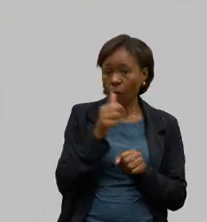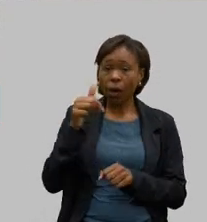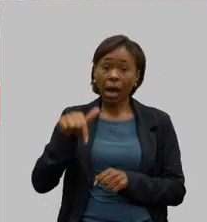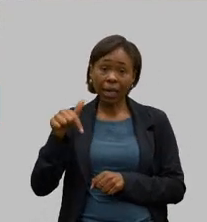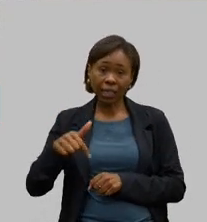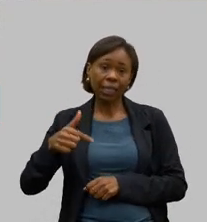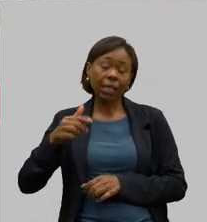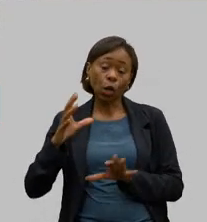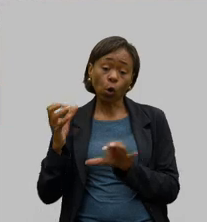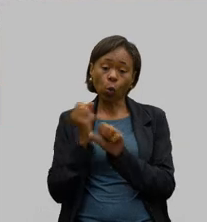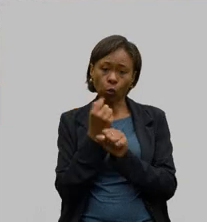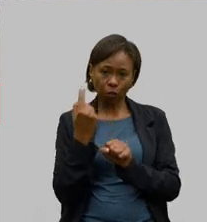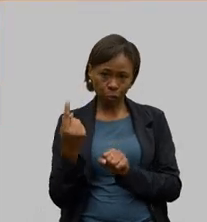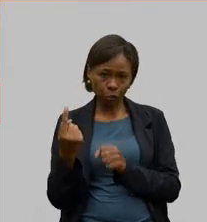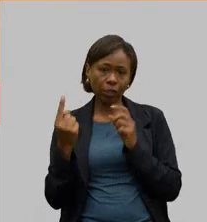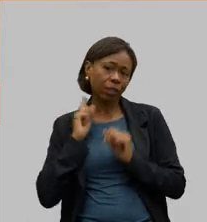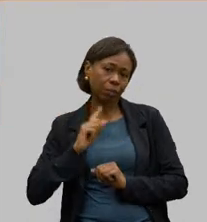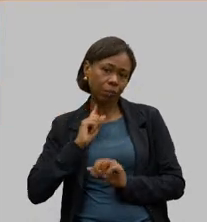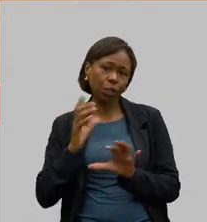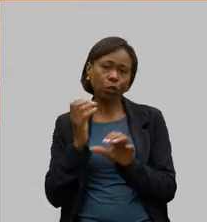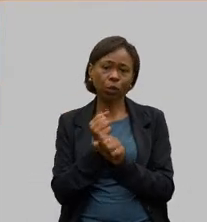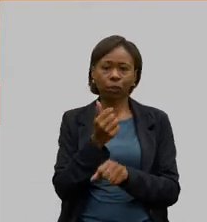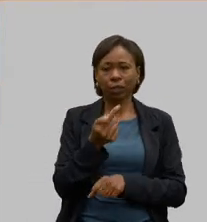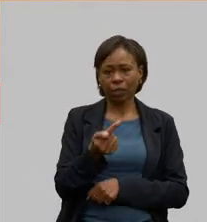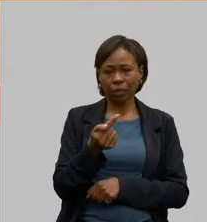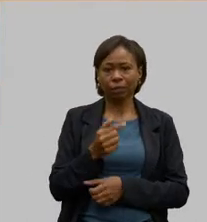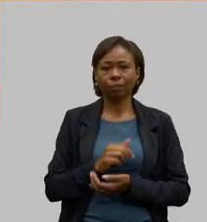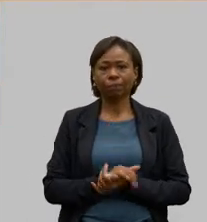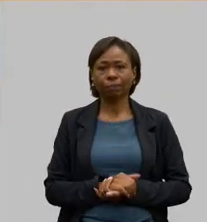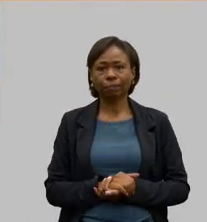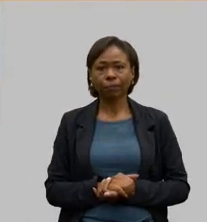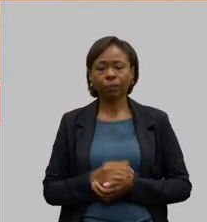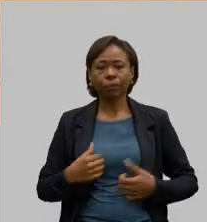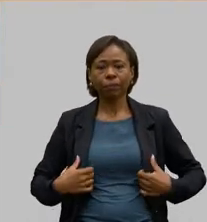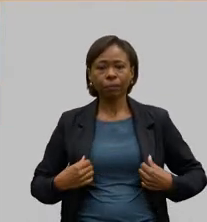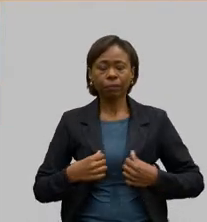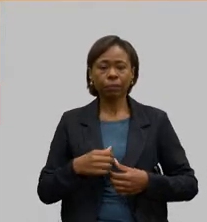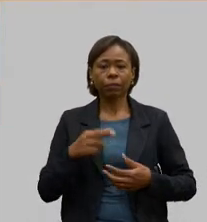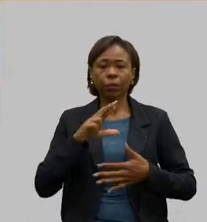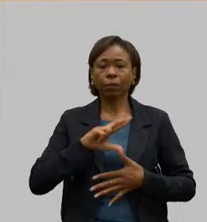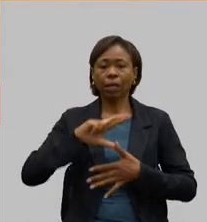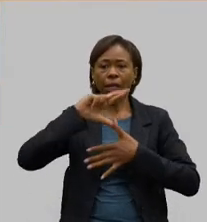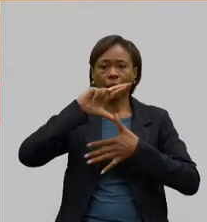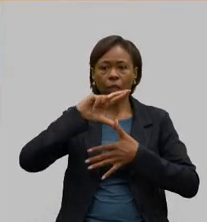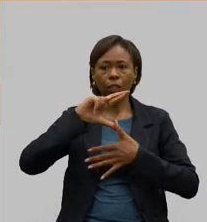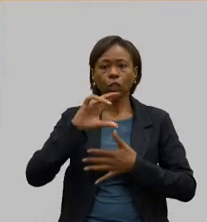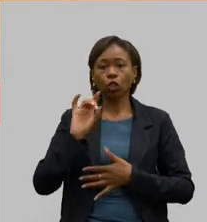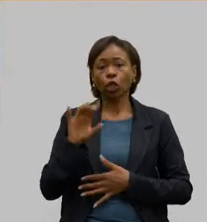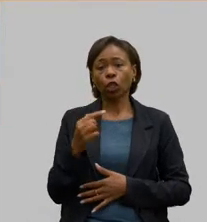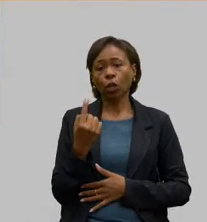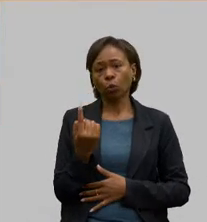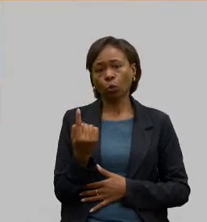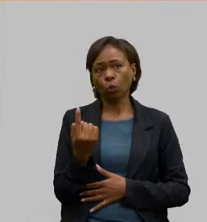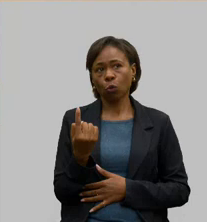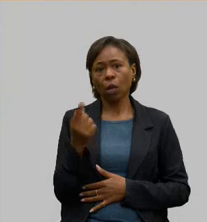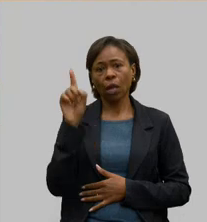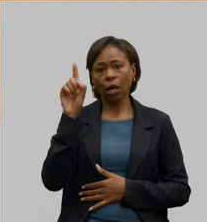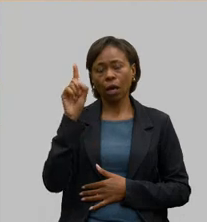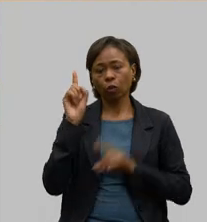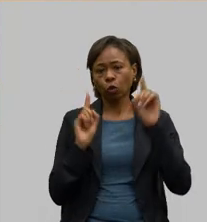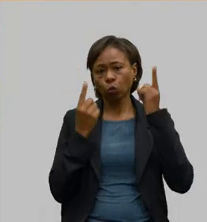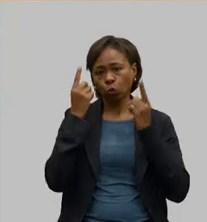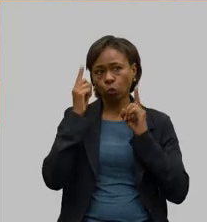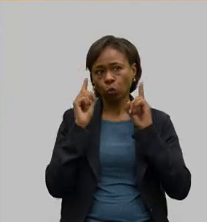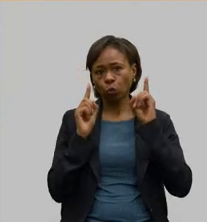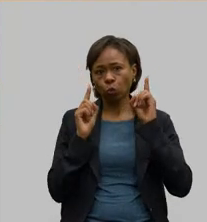protegido a nível mundial da América Latina Nós só temos um prato no Chile no